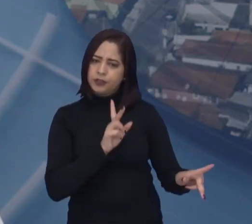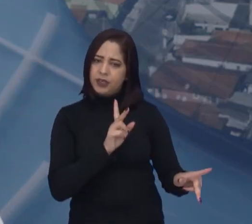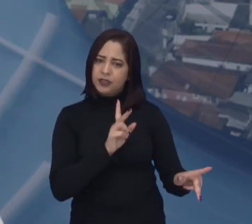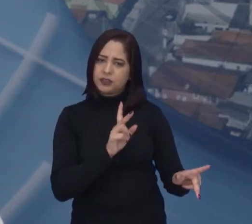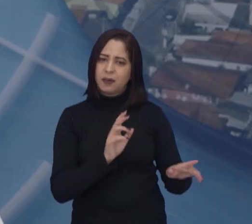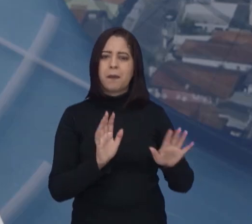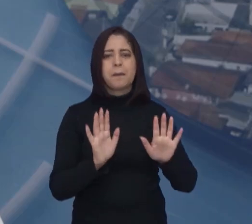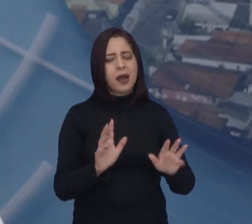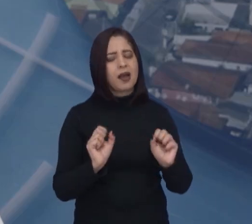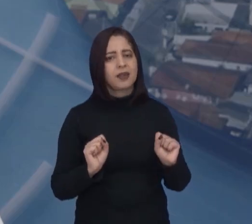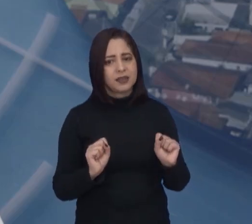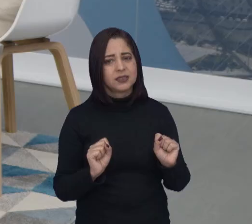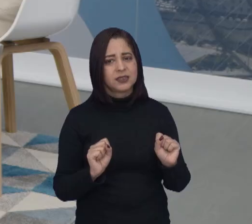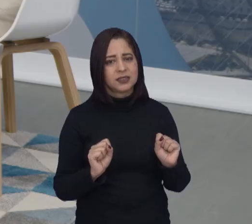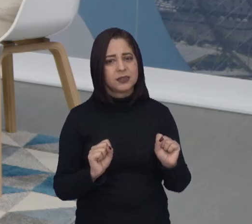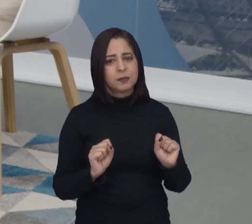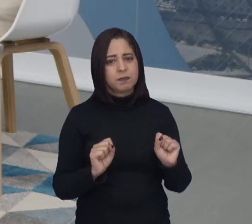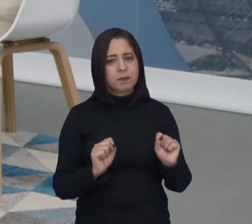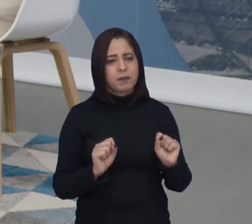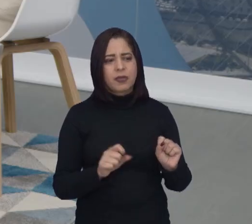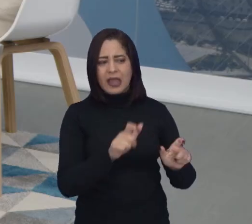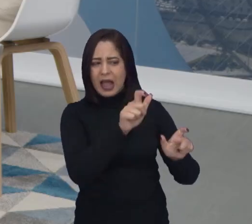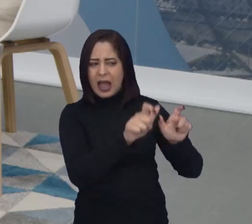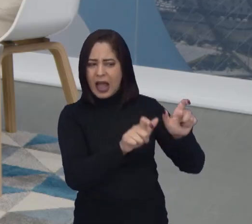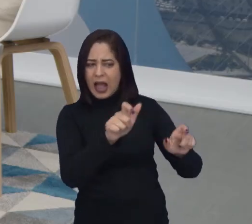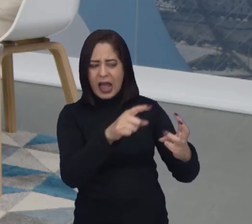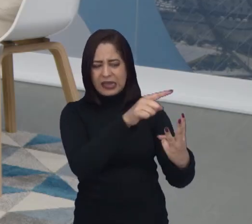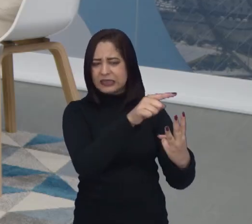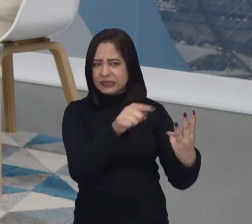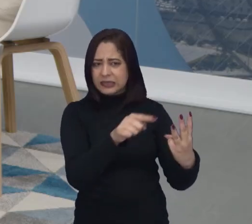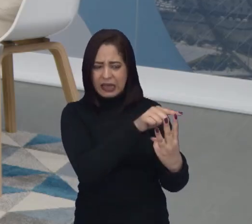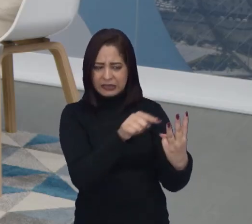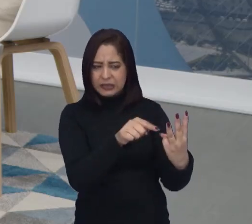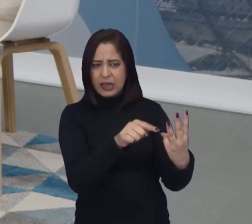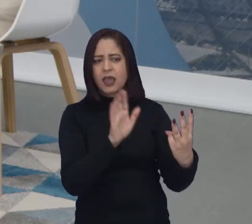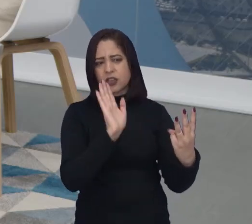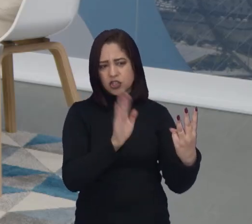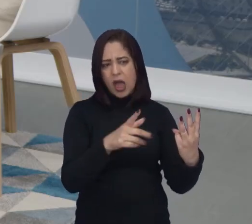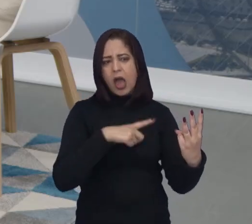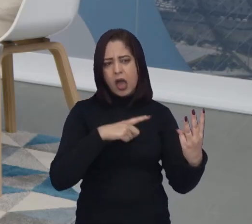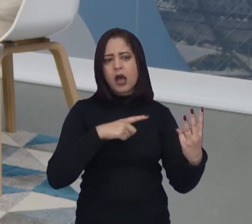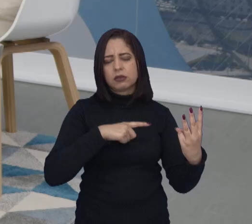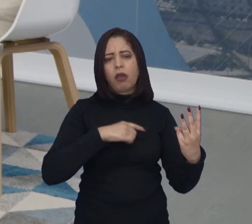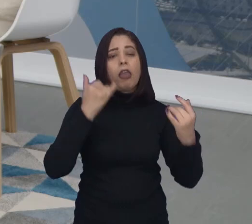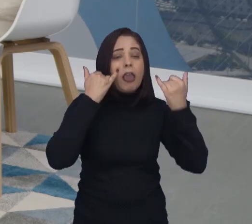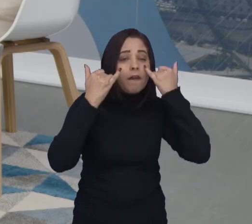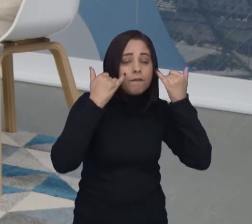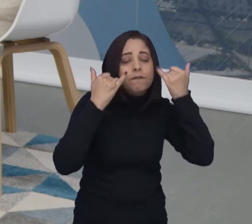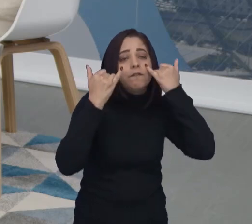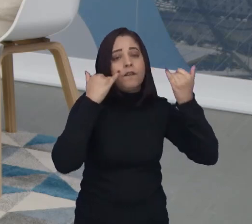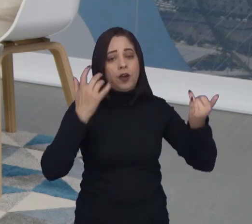elas, a princípio, são mais esclarecidas com algumas coisas, né? Eu acho que a importância da informação, do diálogo,